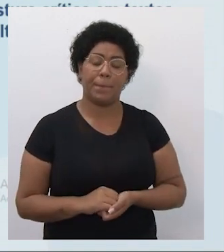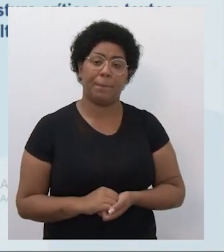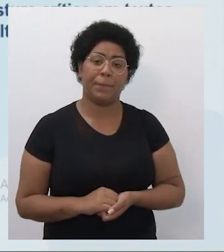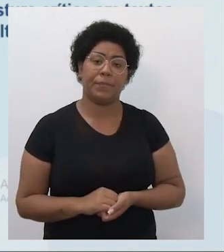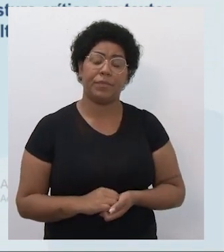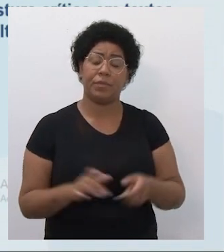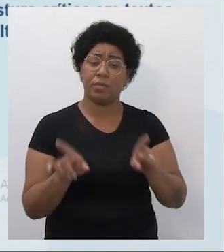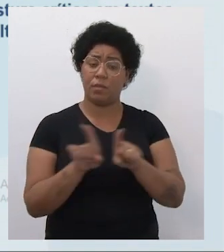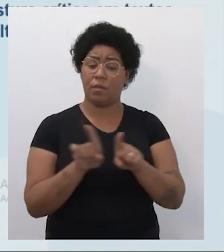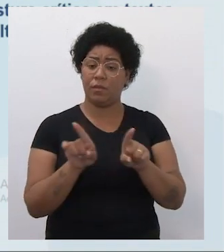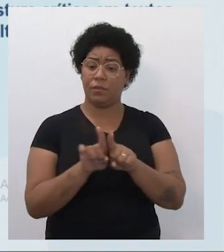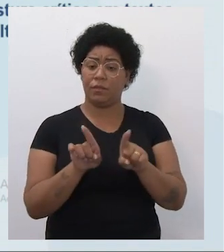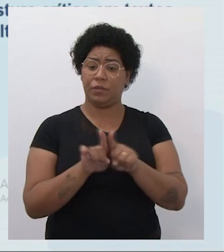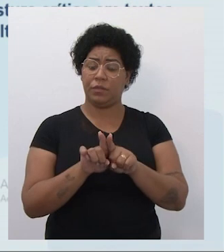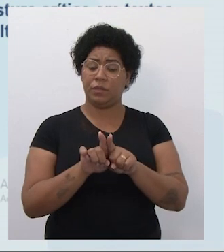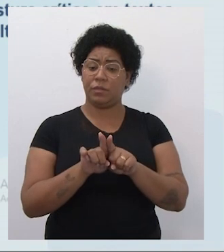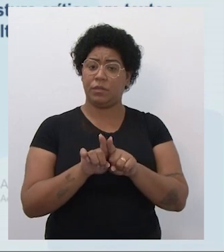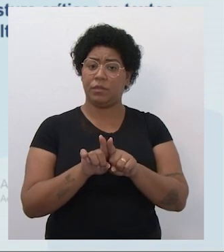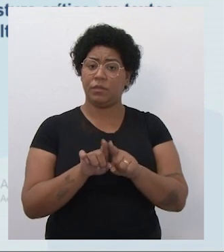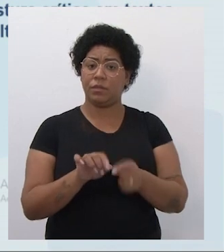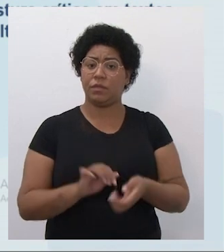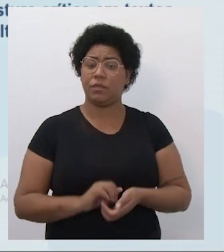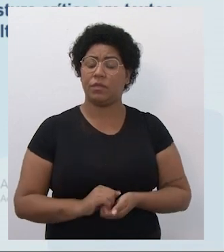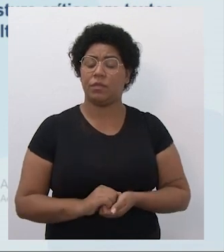Além disso,